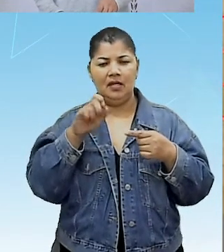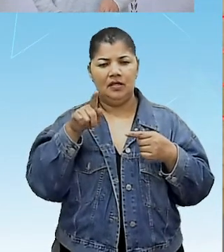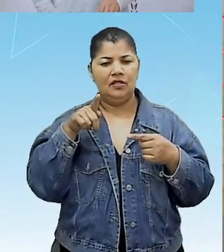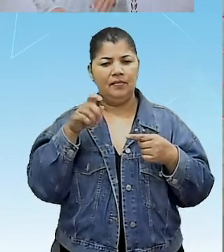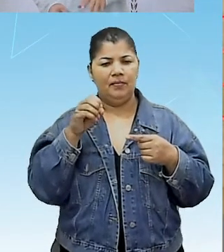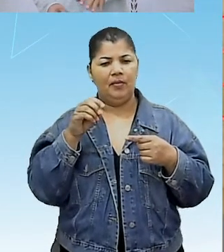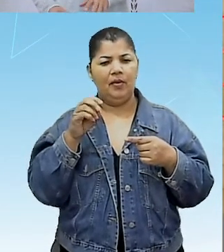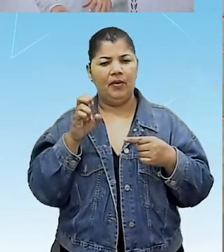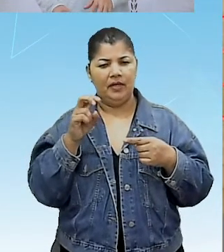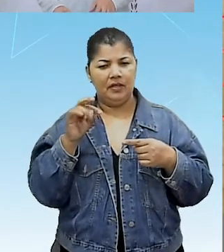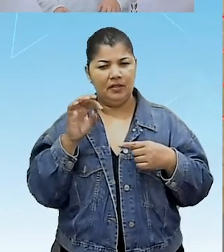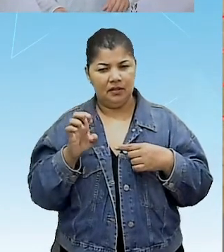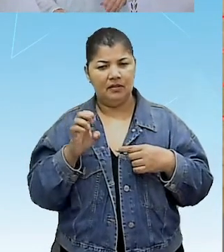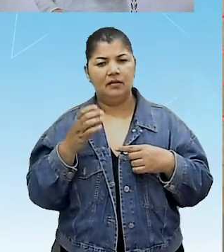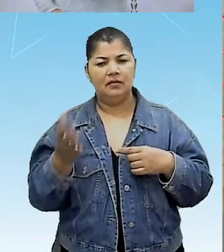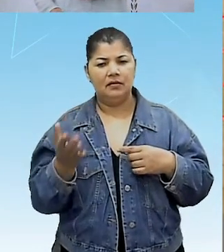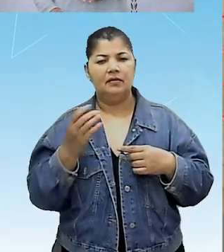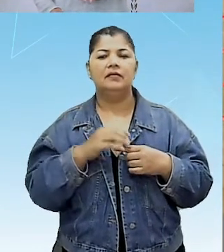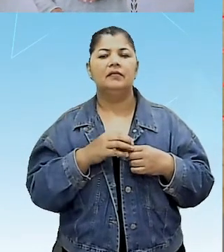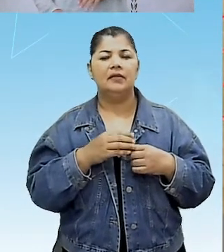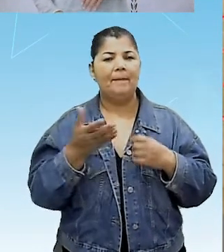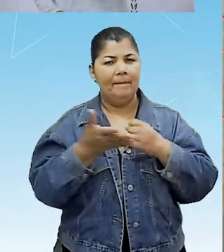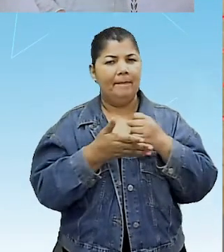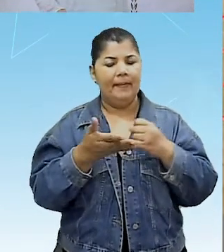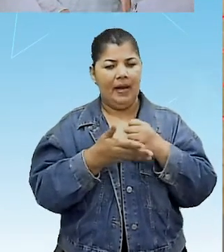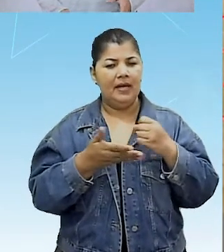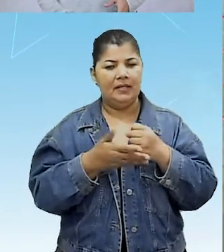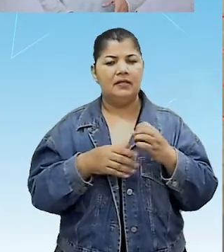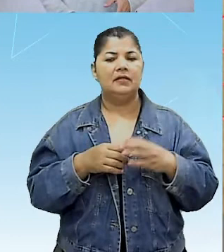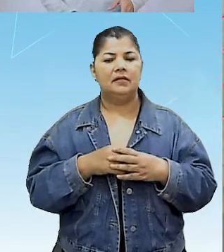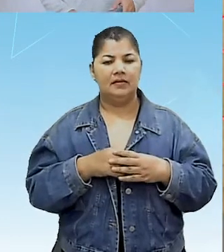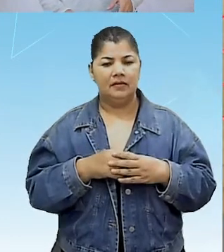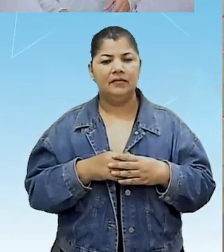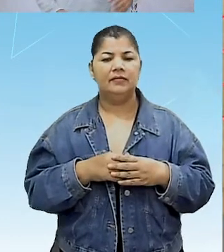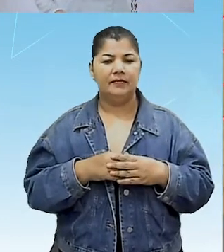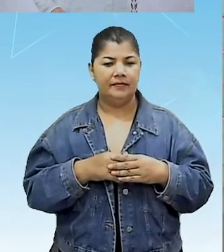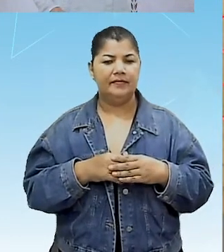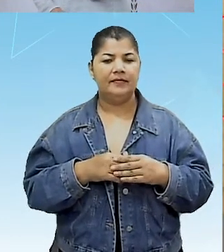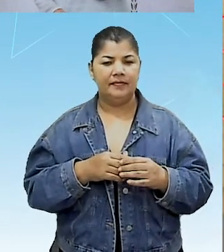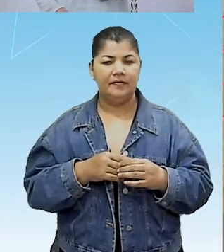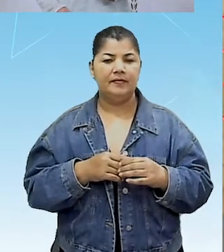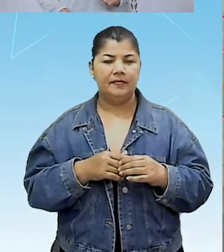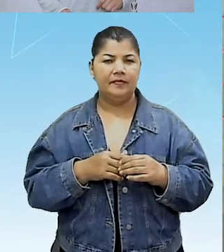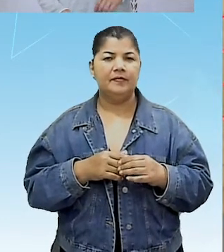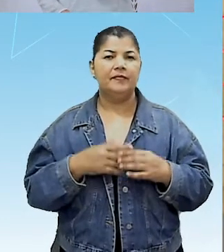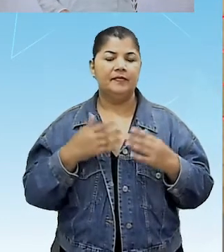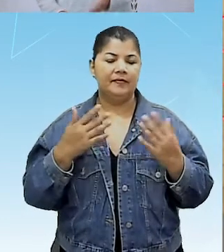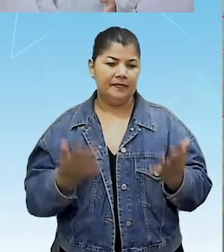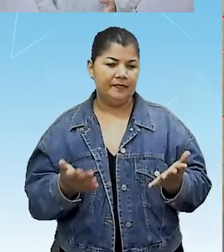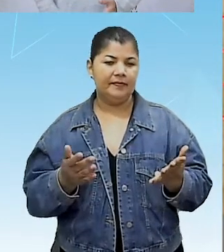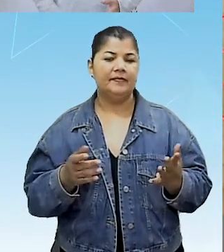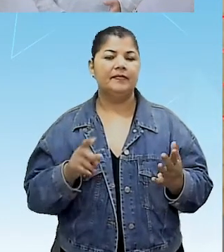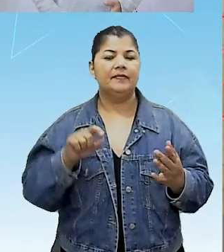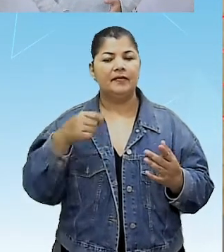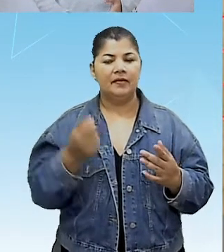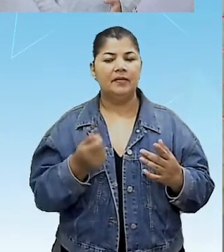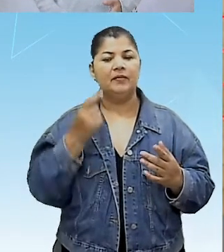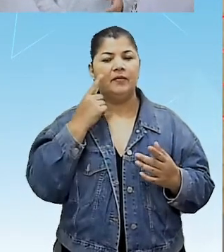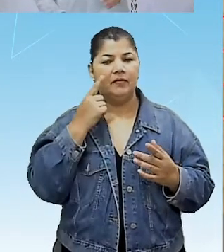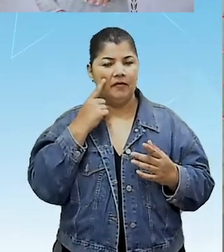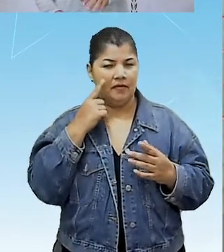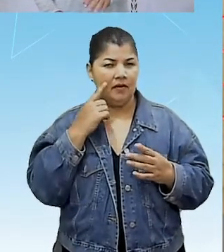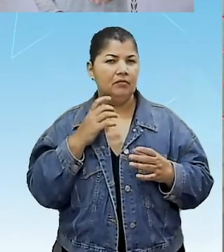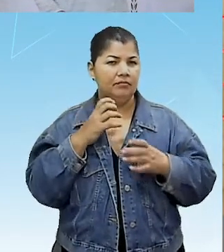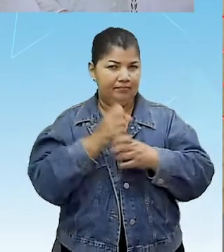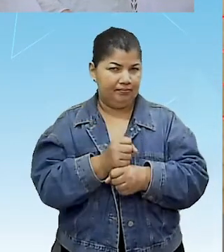da base. Para responder essa questão, a gente vai dar uma olhada sobre o átomo, tá bom? E depois disso, a gente vai analisar o valor em questão.